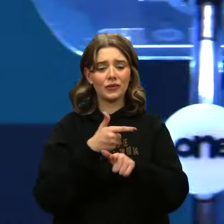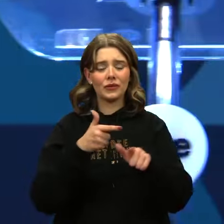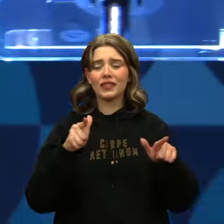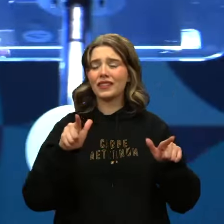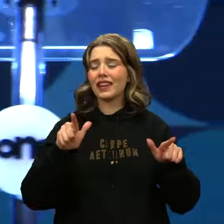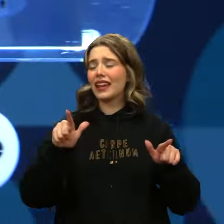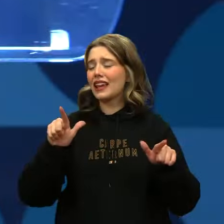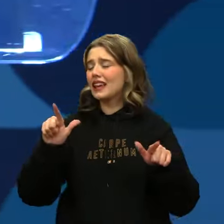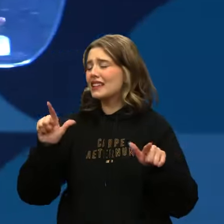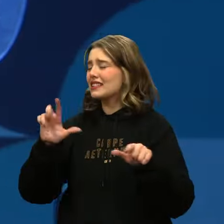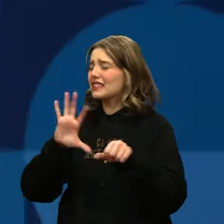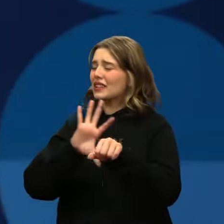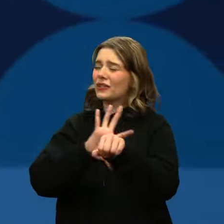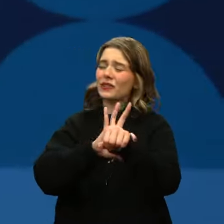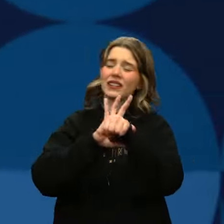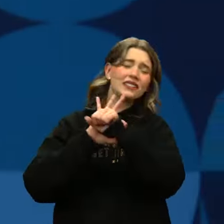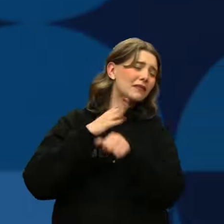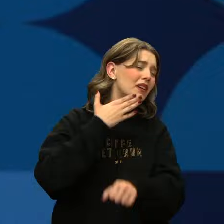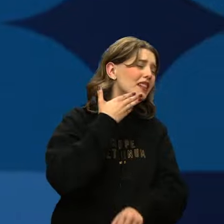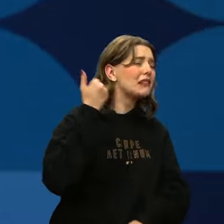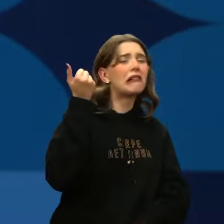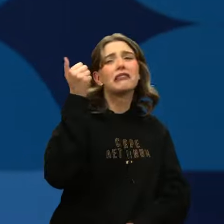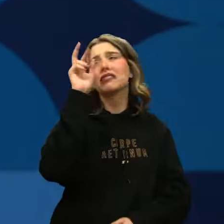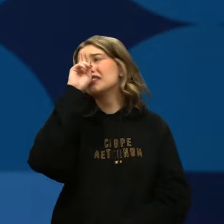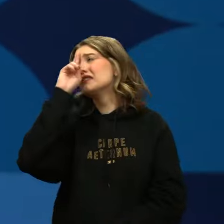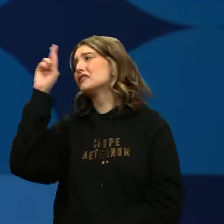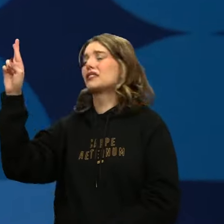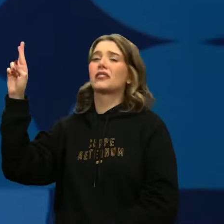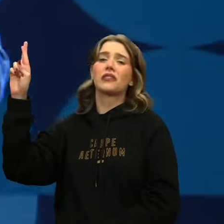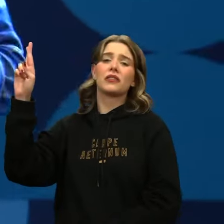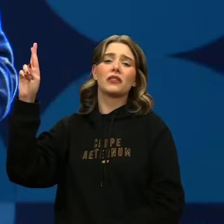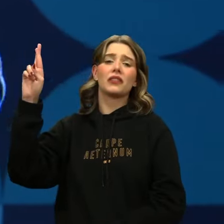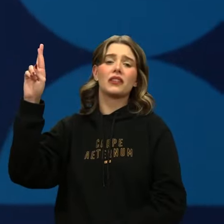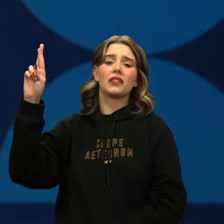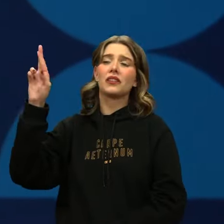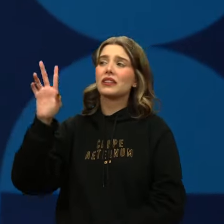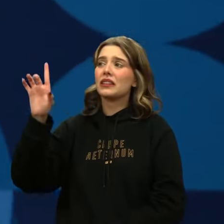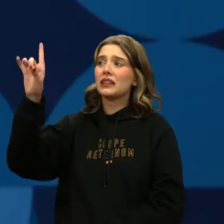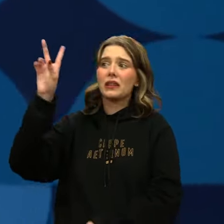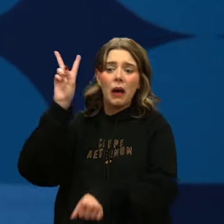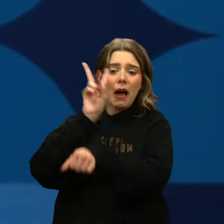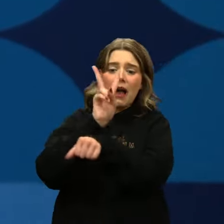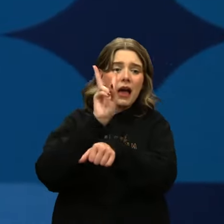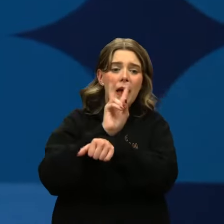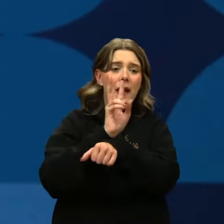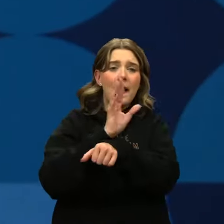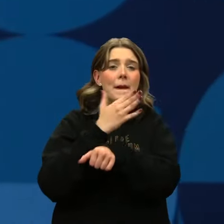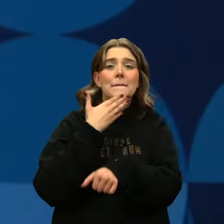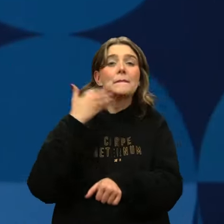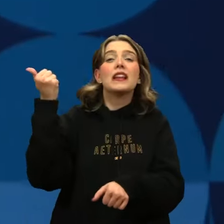do Senhor, caminhando em obediência. Não existe mais lugar mais seguro na terra do que